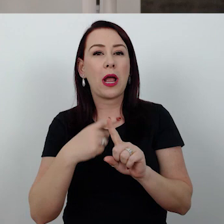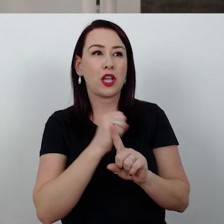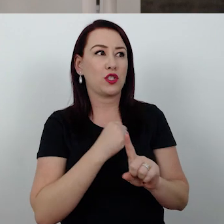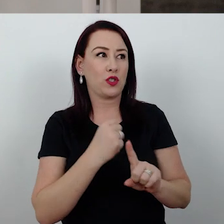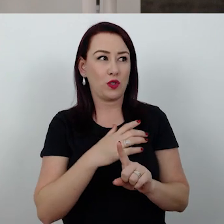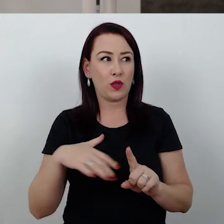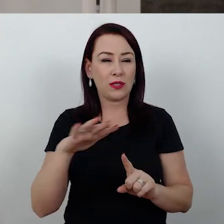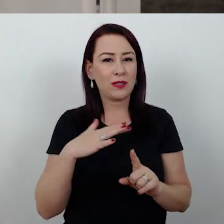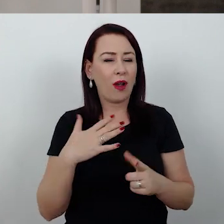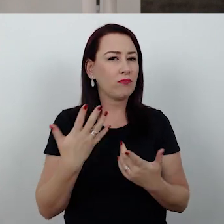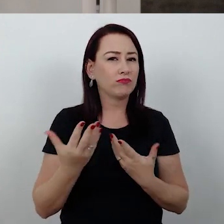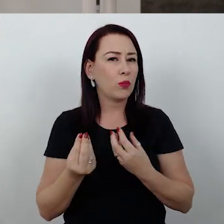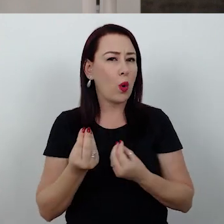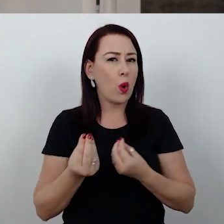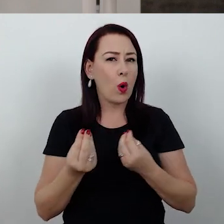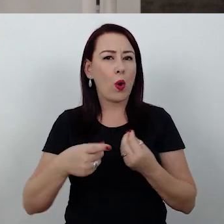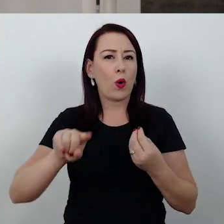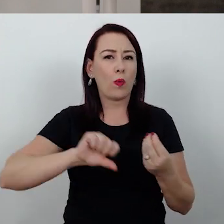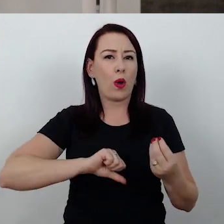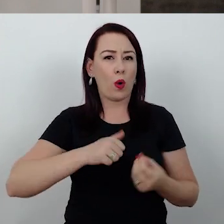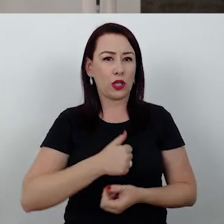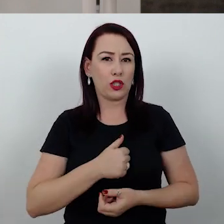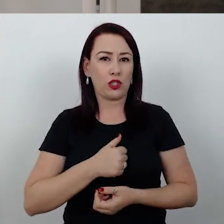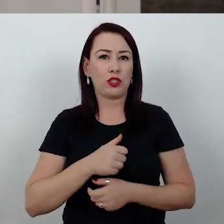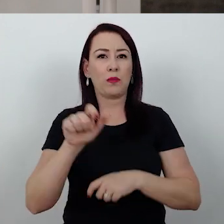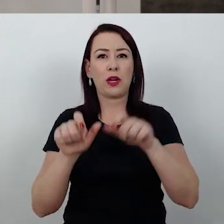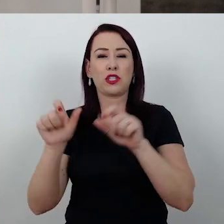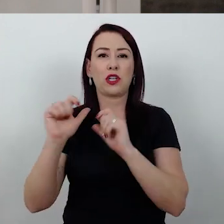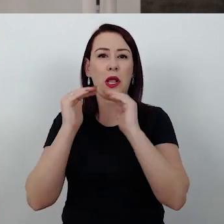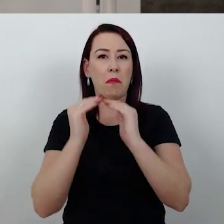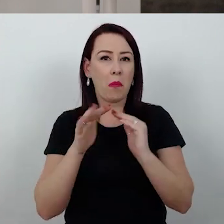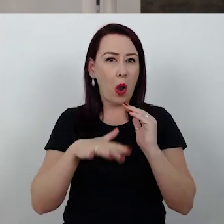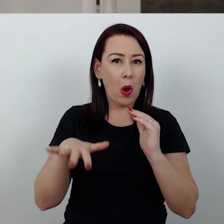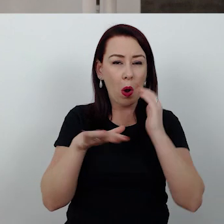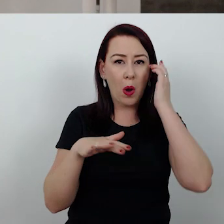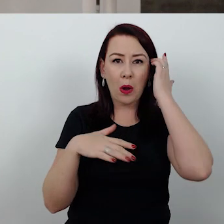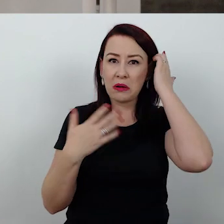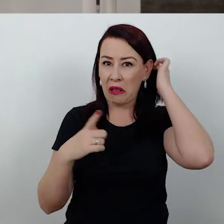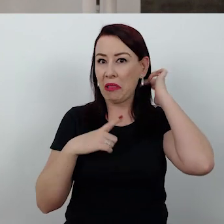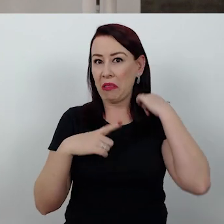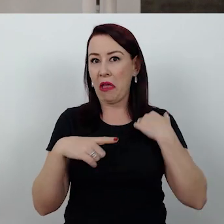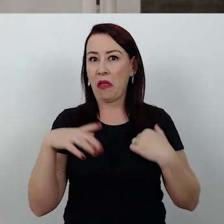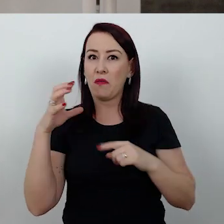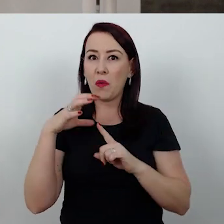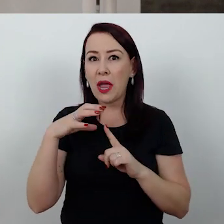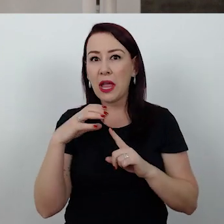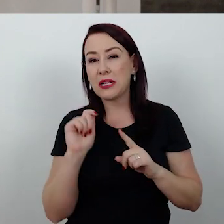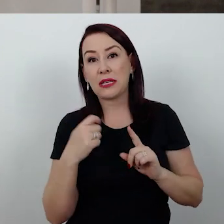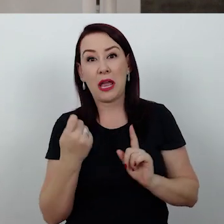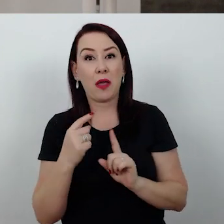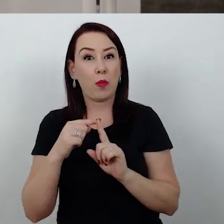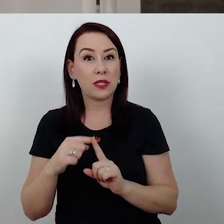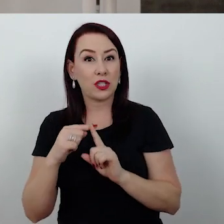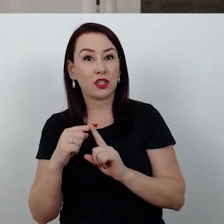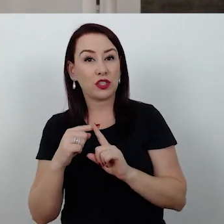social. Como é que isso reflete na autoestima dos moradores, se isso interfere, é positivo, né, se